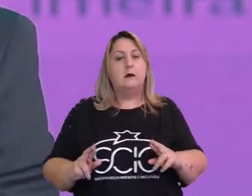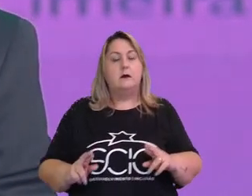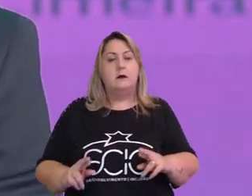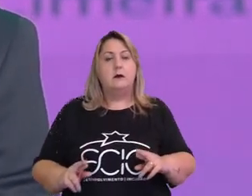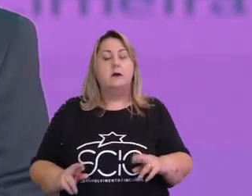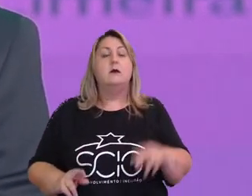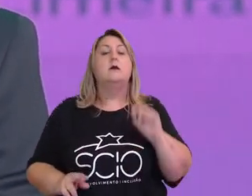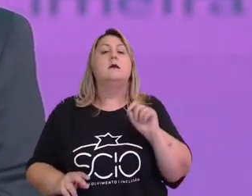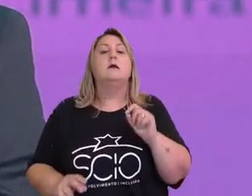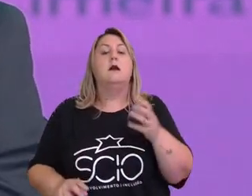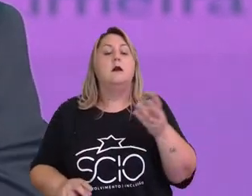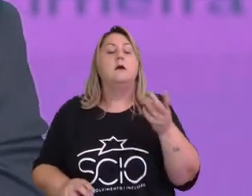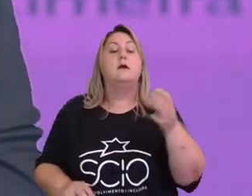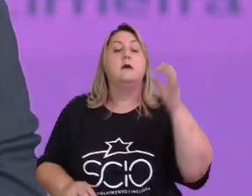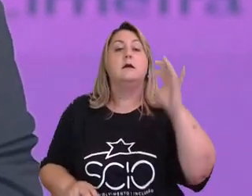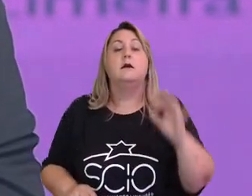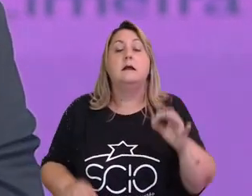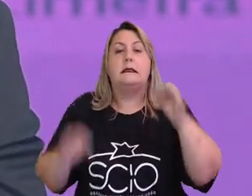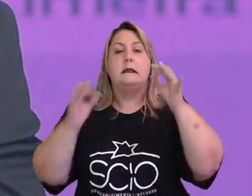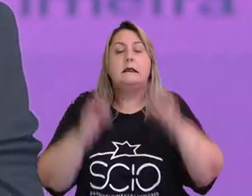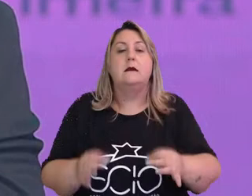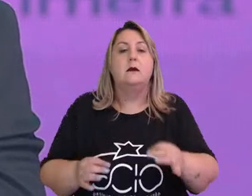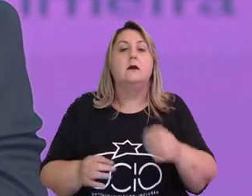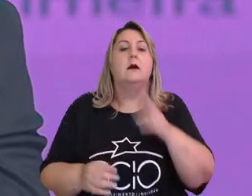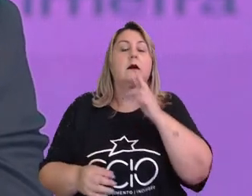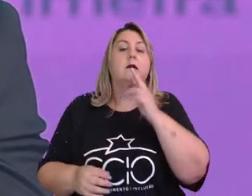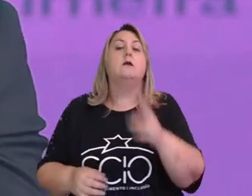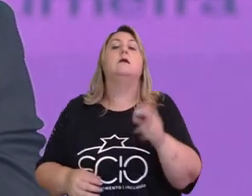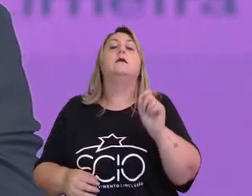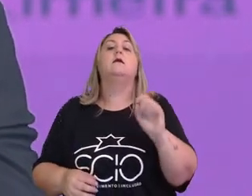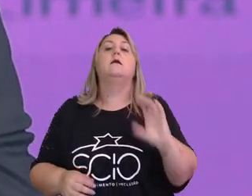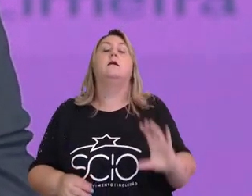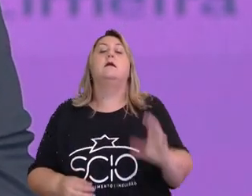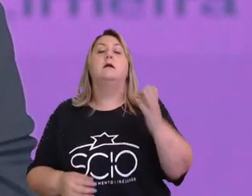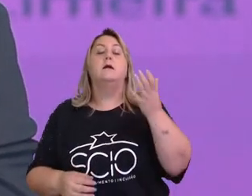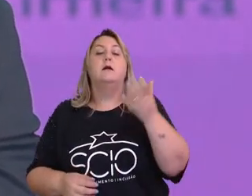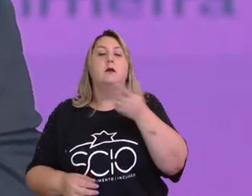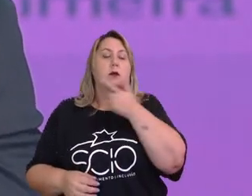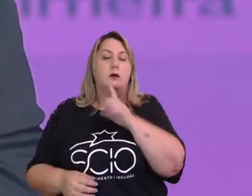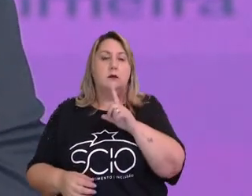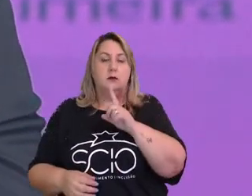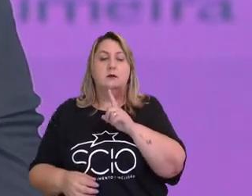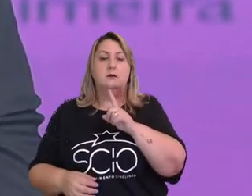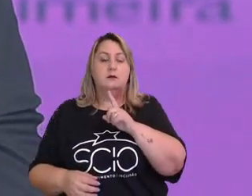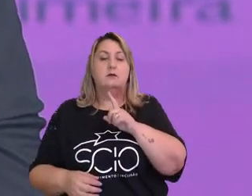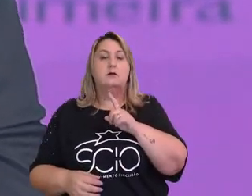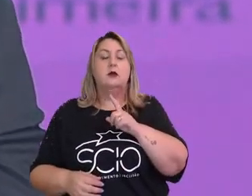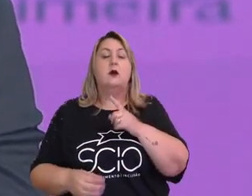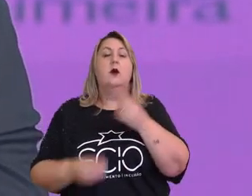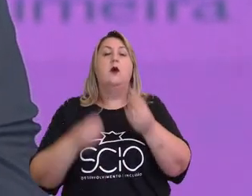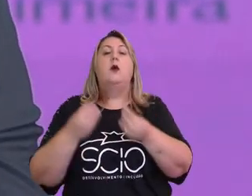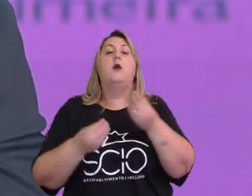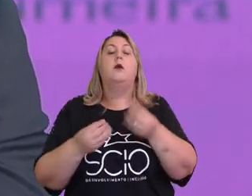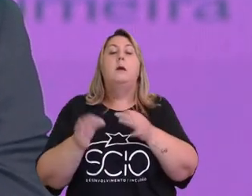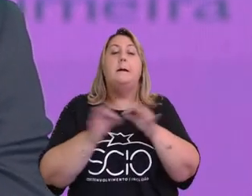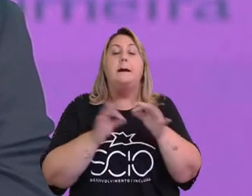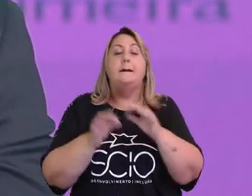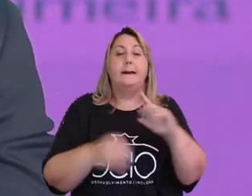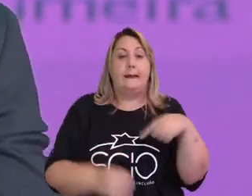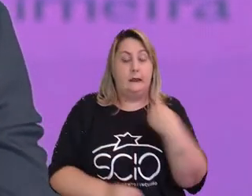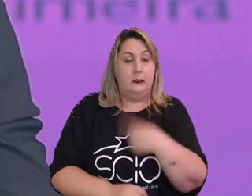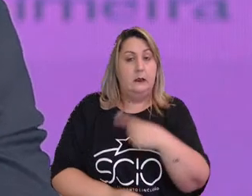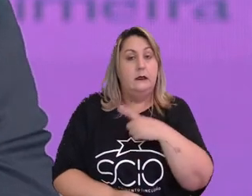a dose certa do resultado que nós vamos acontecer, que nós vamos conquistar, é o quanto preparado nós